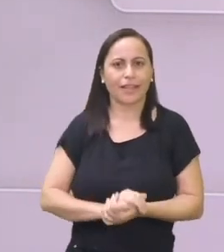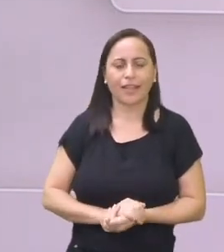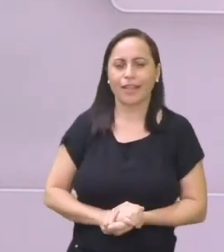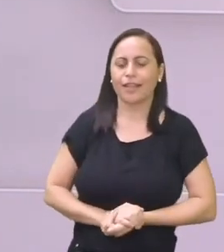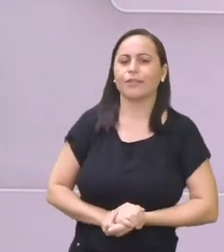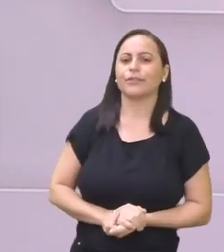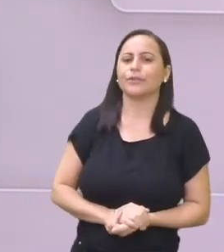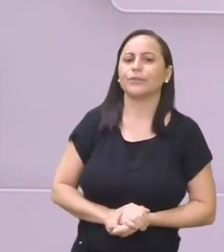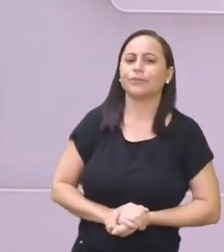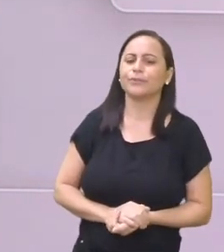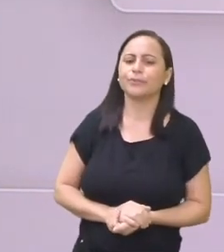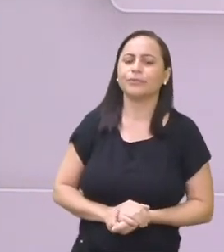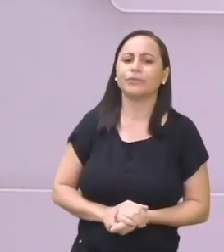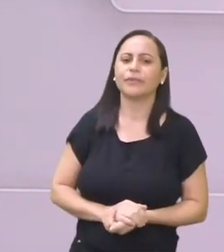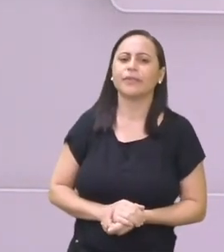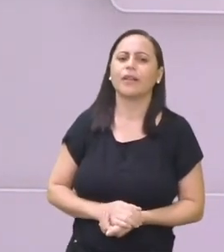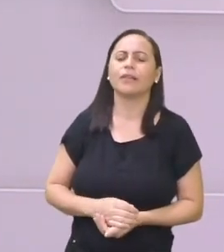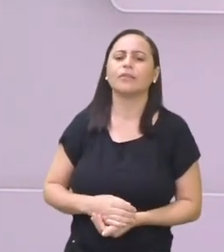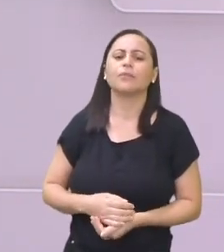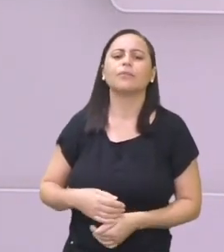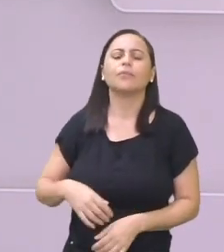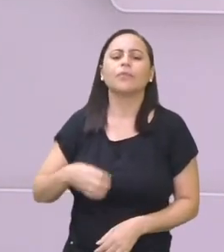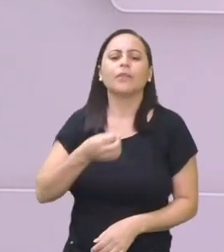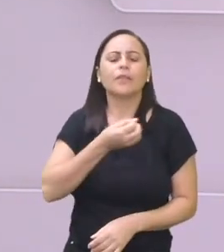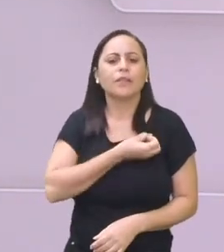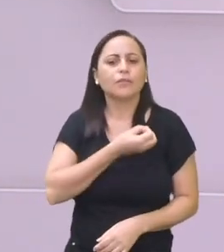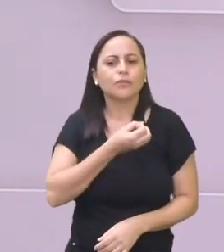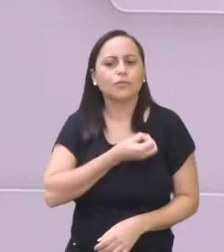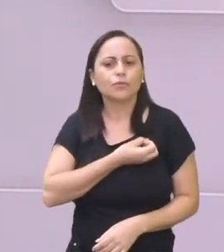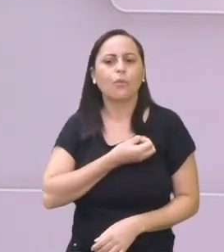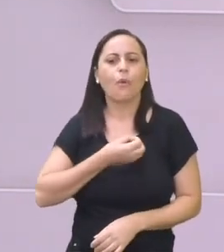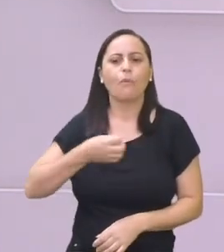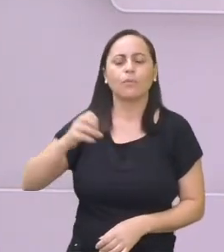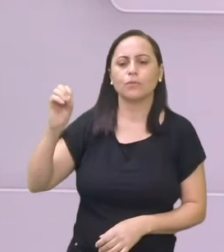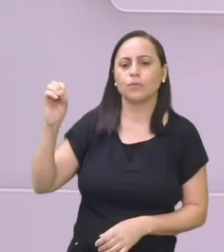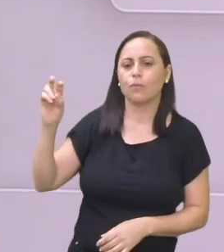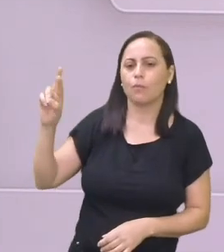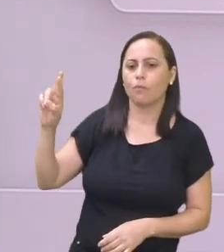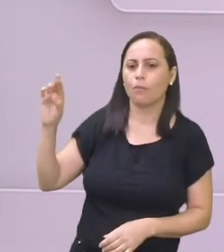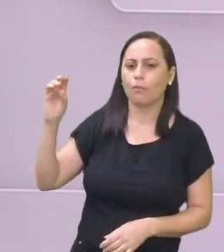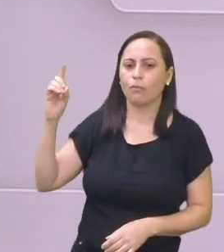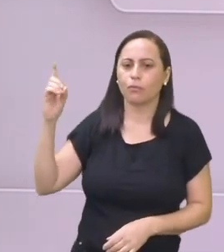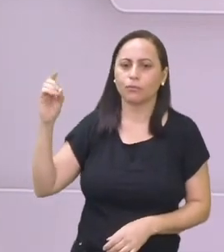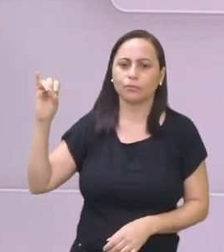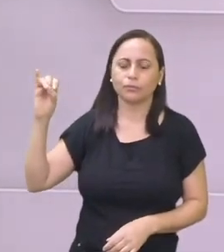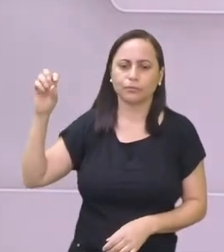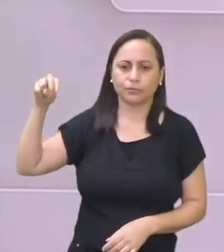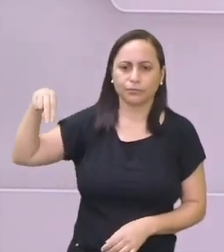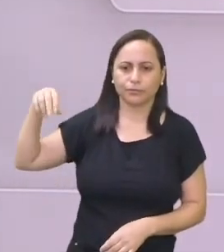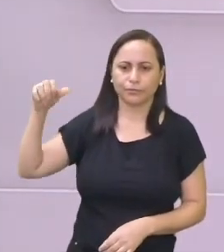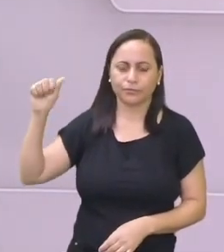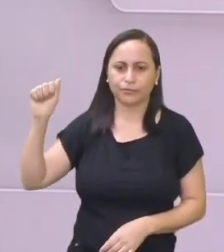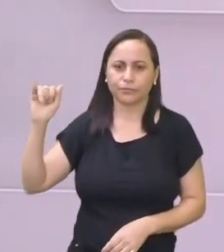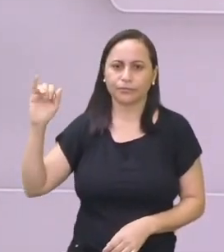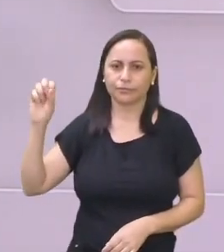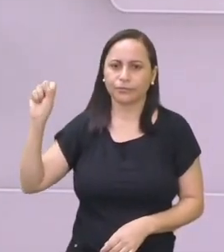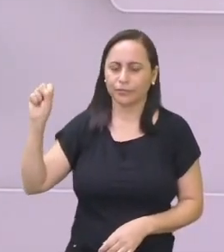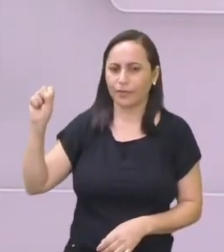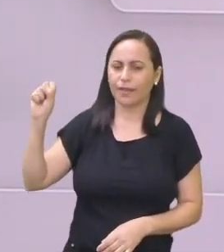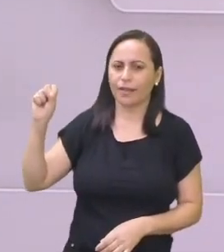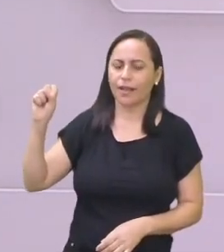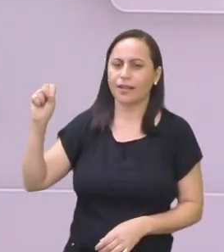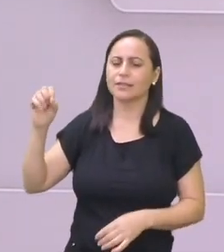o primeiro. Então, os números ordinais são aqueles que a gente usa para colocar uma ordem, são usados nos prédios